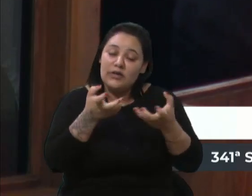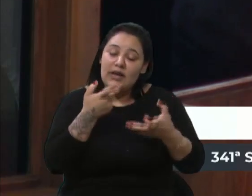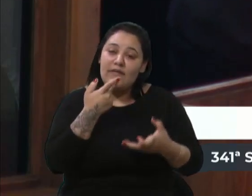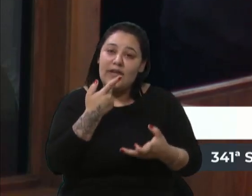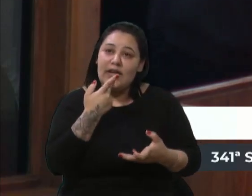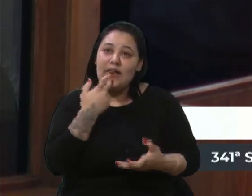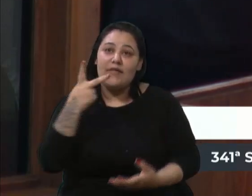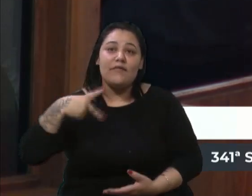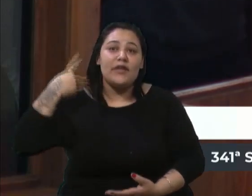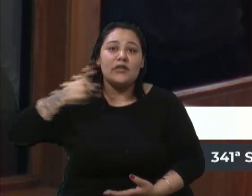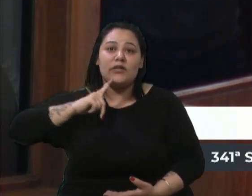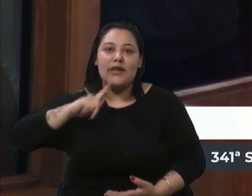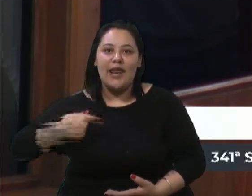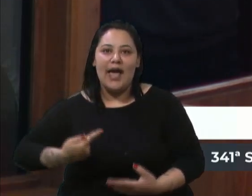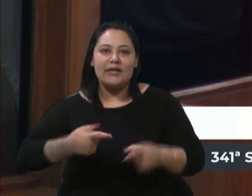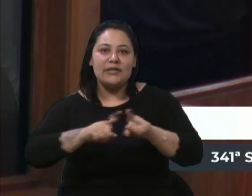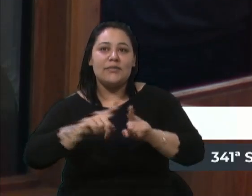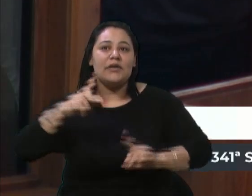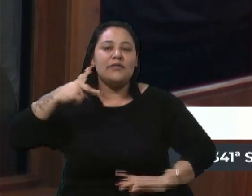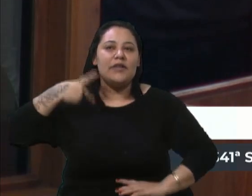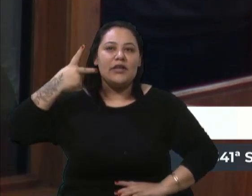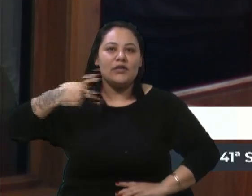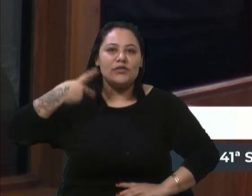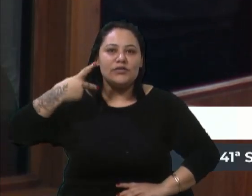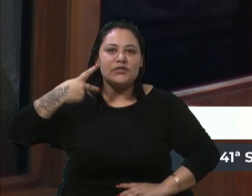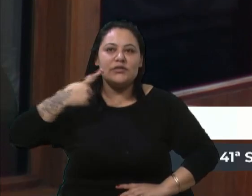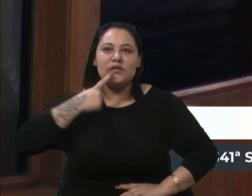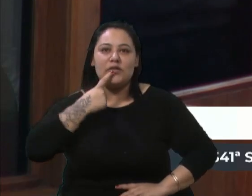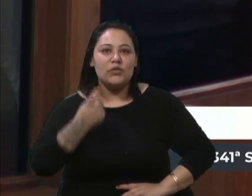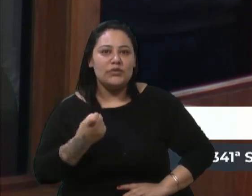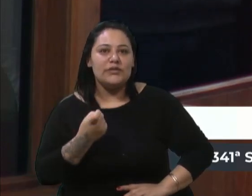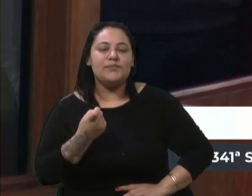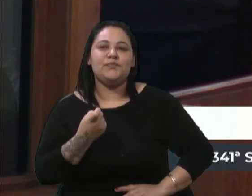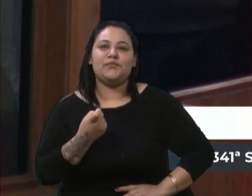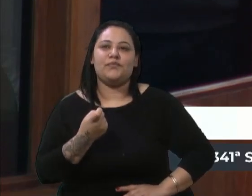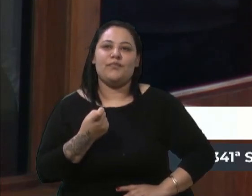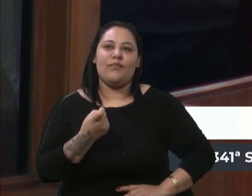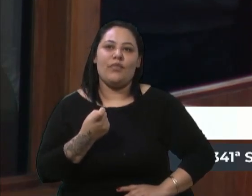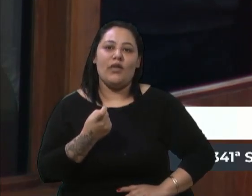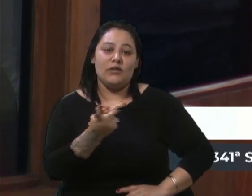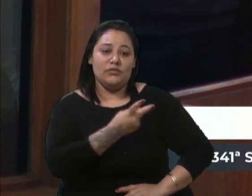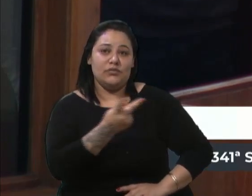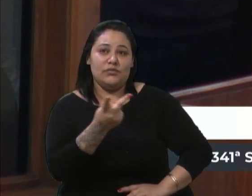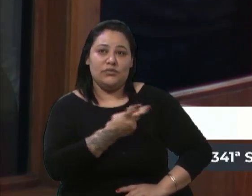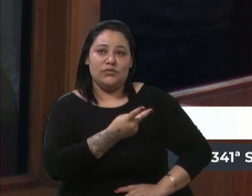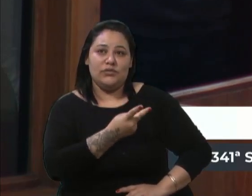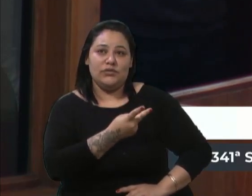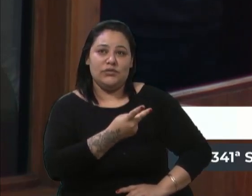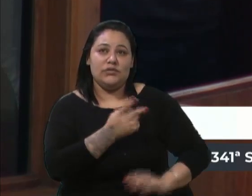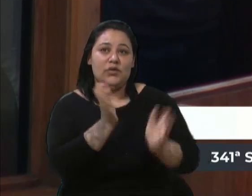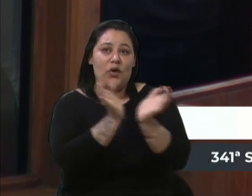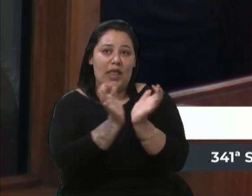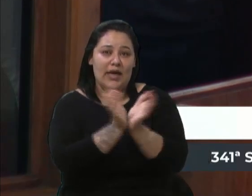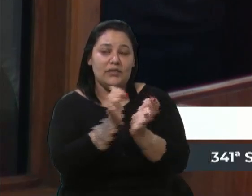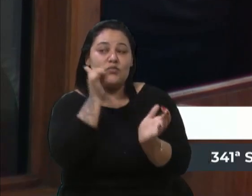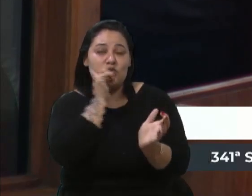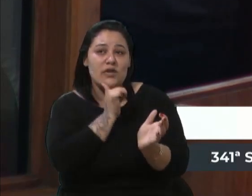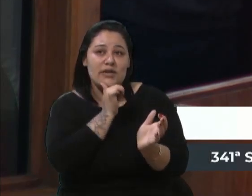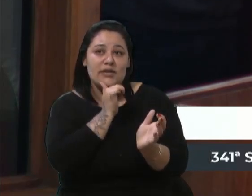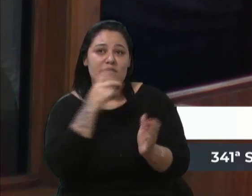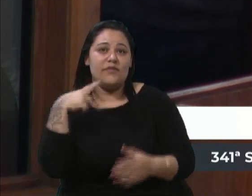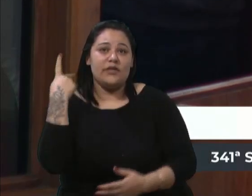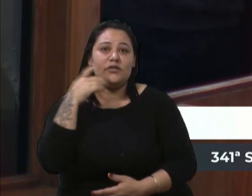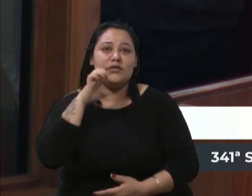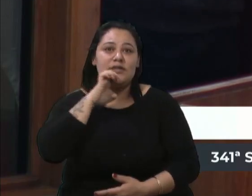vereadora Gladys e vereadora Rose Frigeri, que são as colegas mulheres que estão aqui no plenário, vereadora Estela